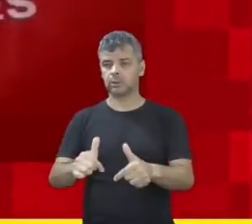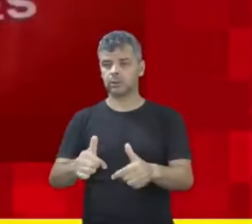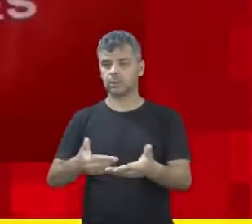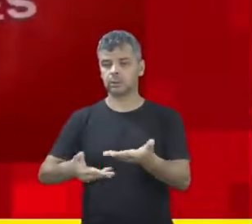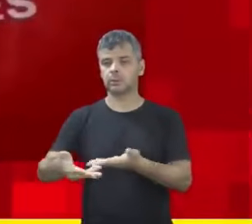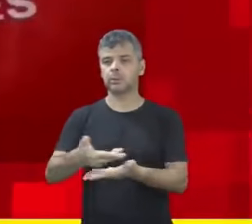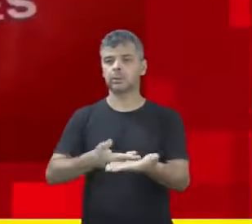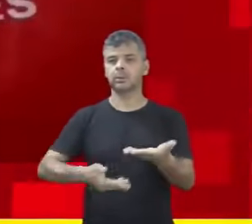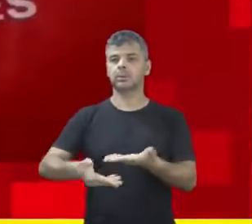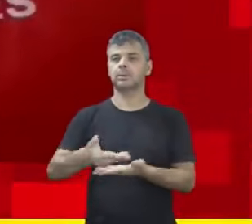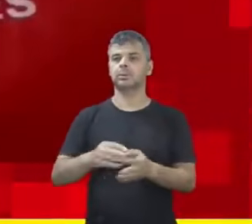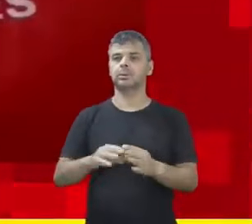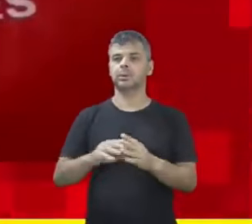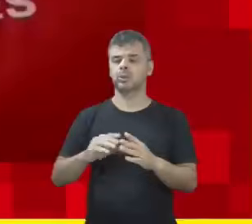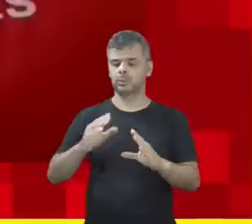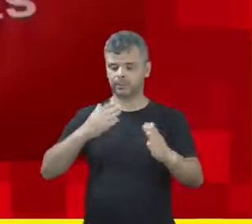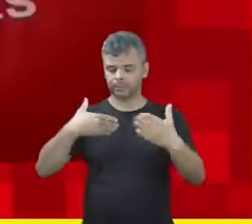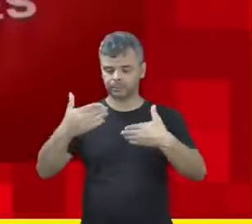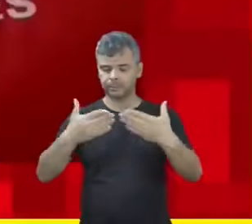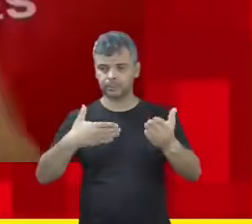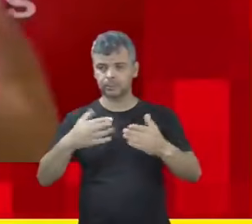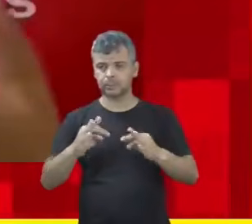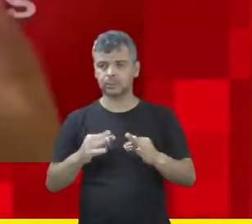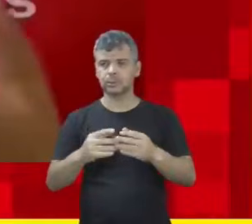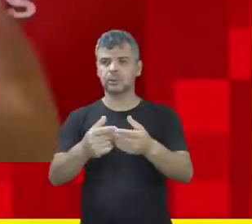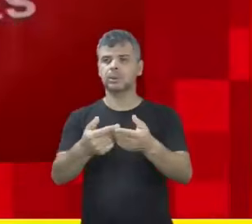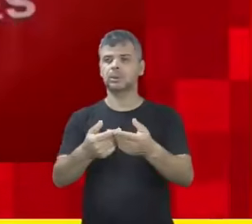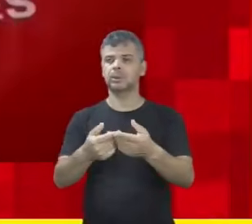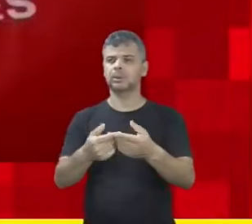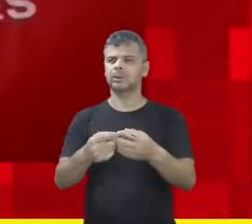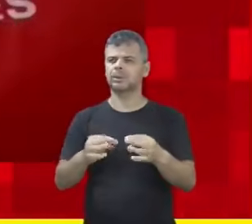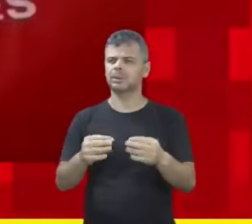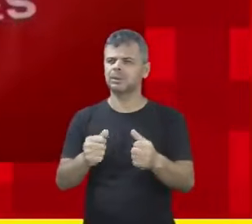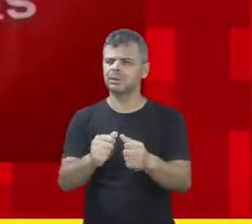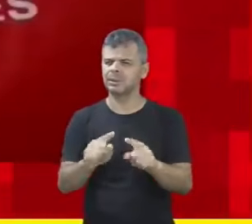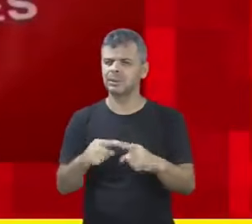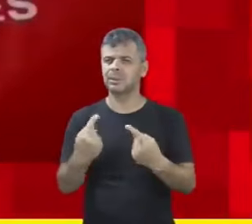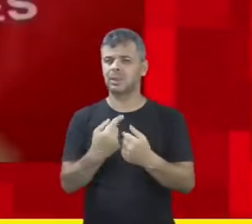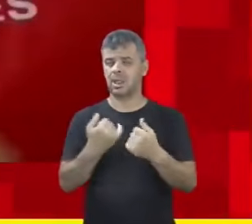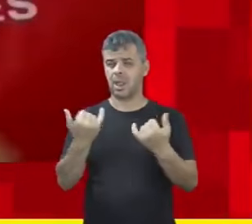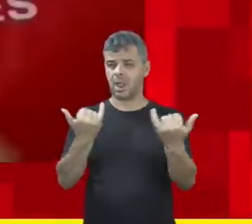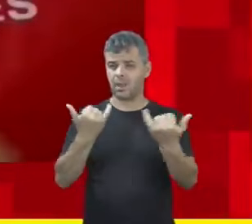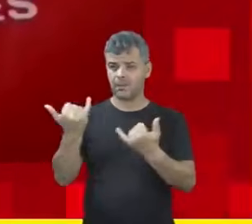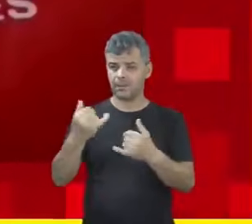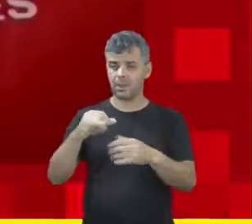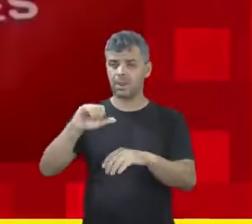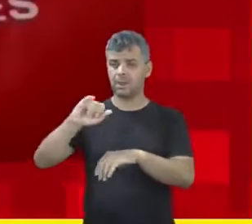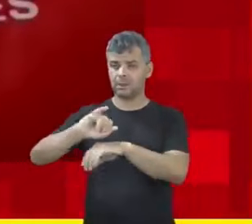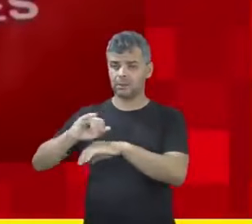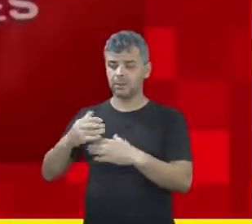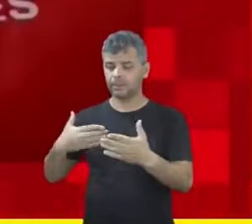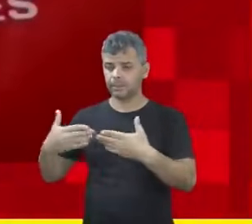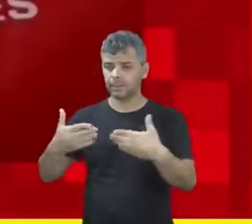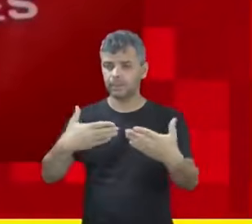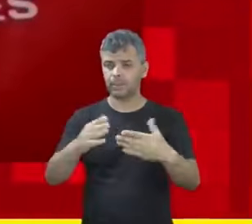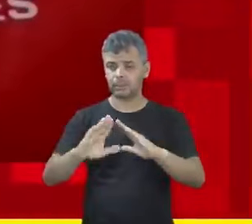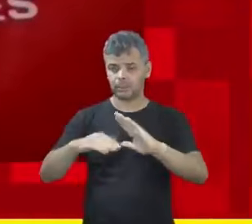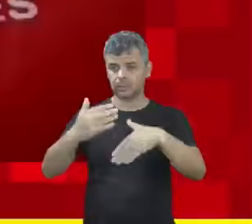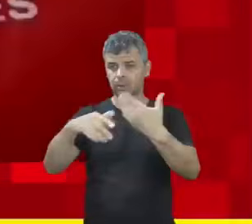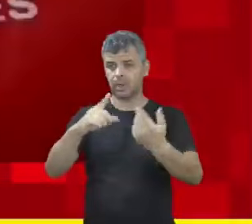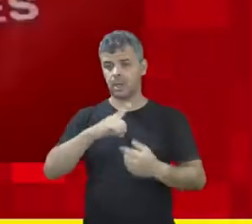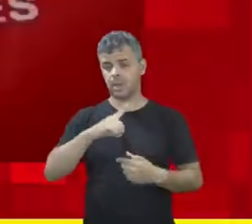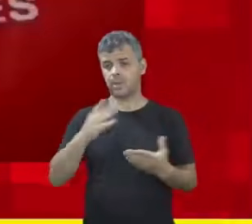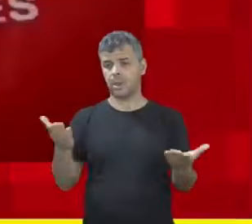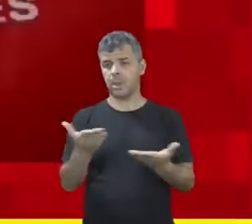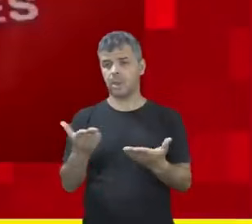para nós no diálogo, né, diário, na formação da central, e a gente dialogando para avançar. A gente teve